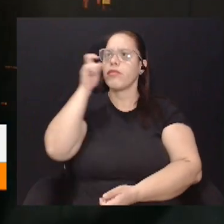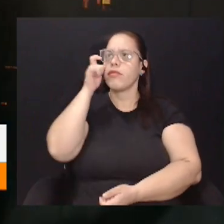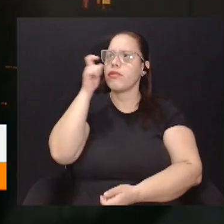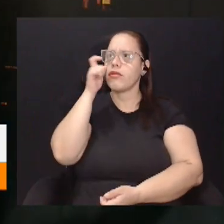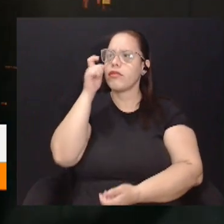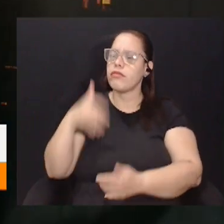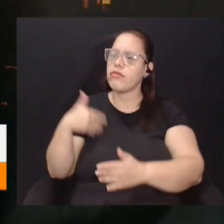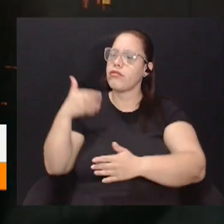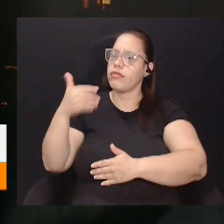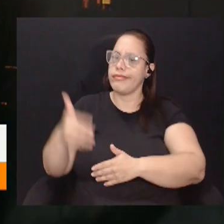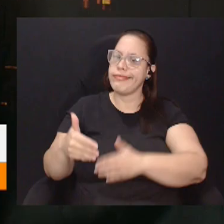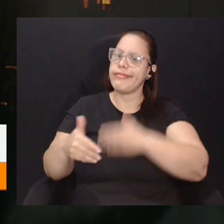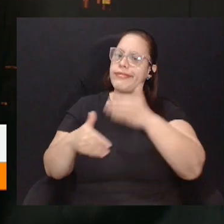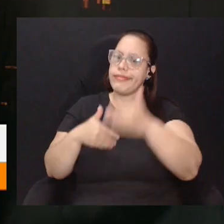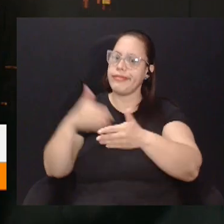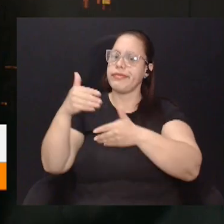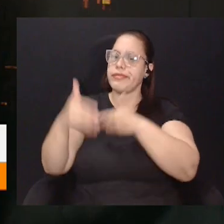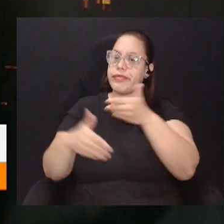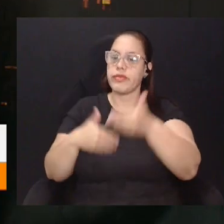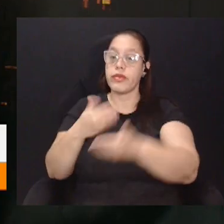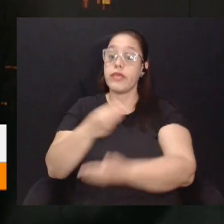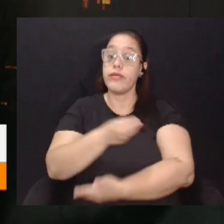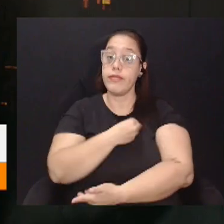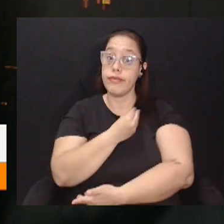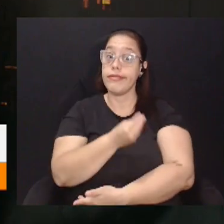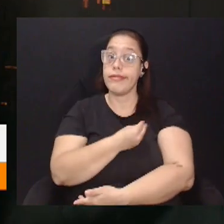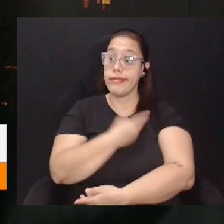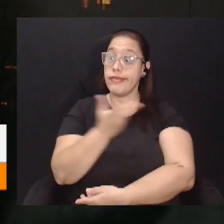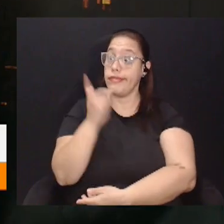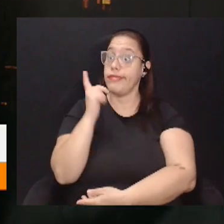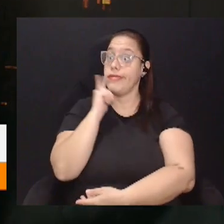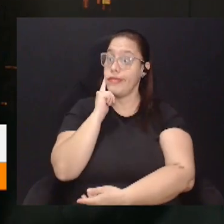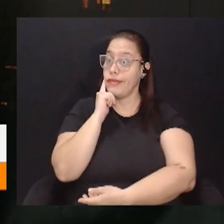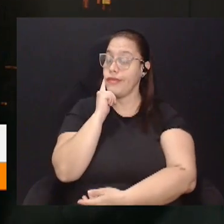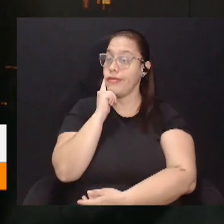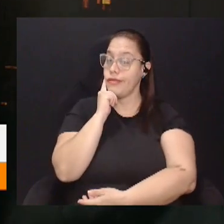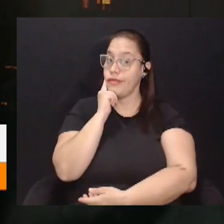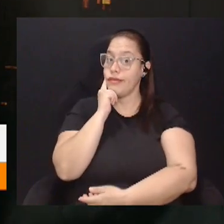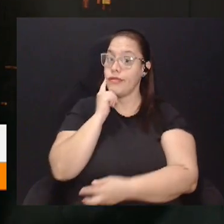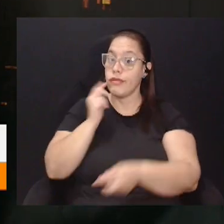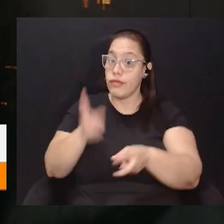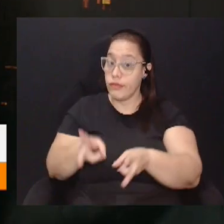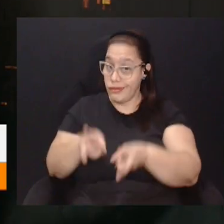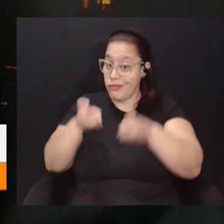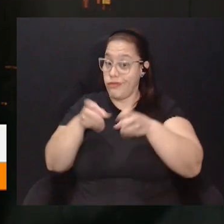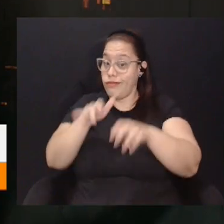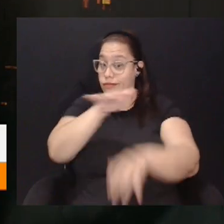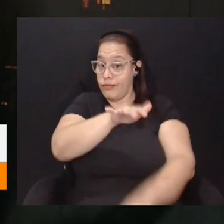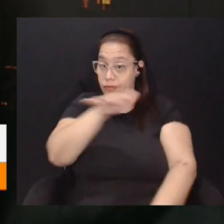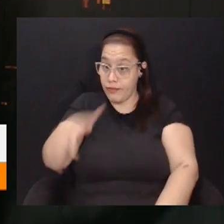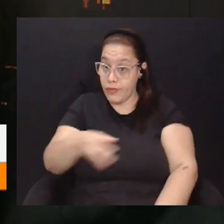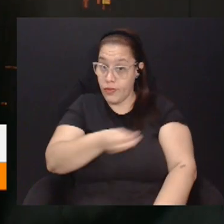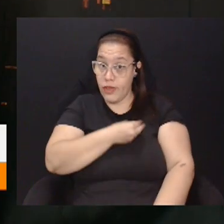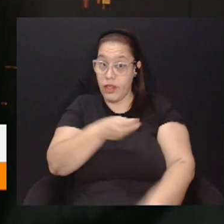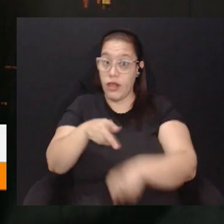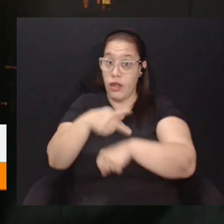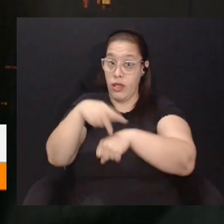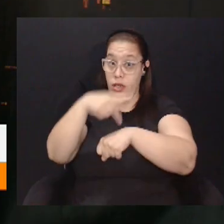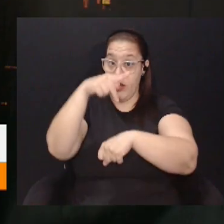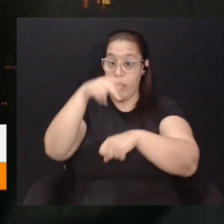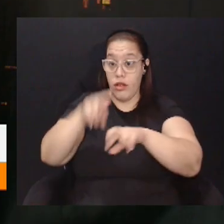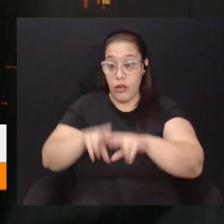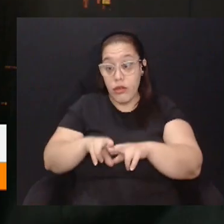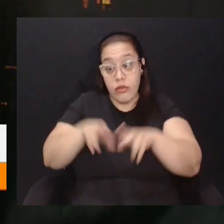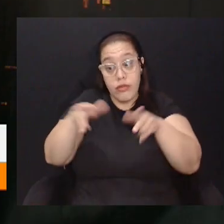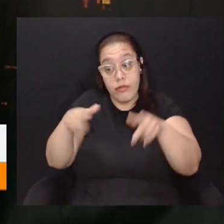né, por toda a nossa vida a gente percebe que cada região vive a Páscoa de um jeito, mas misturando